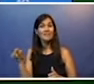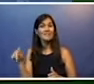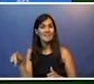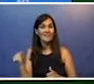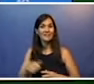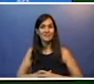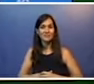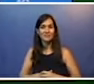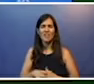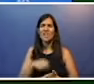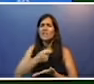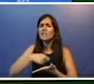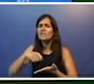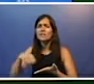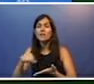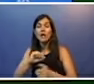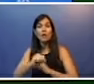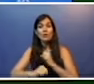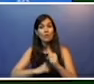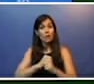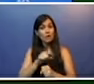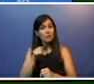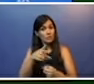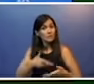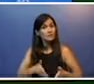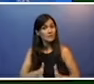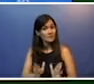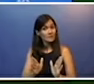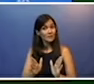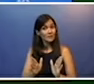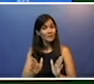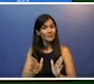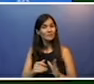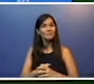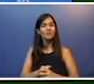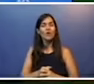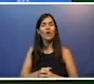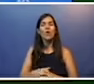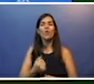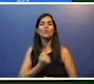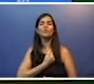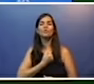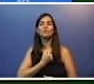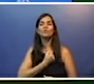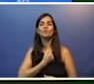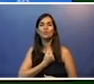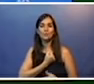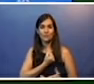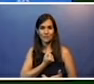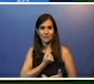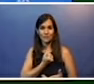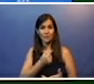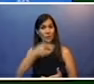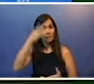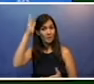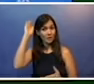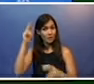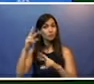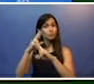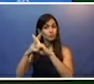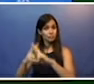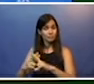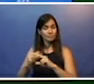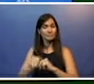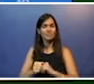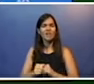tá? Escreva o ano em que você nasceu usando a numeração romana. Aqui nós vamos representar o ano que